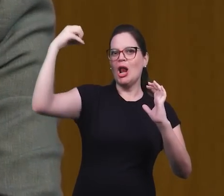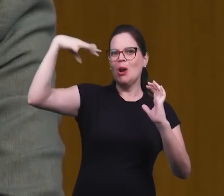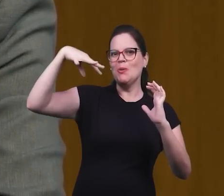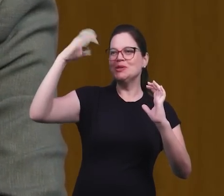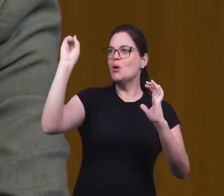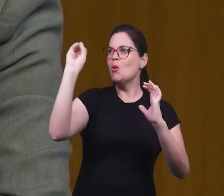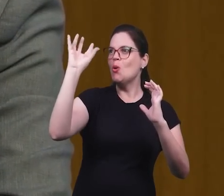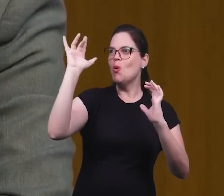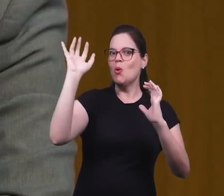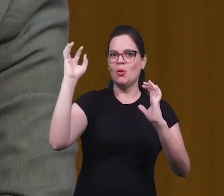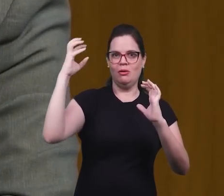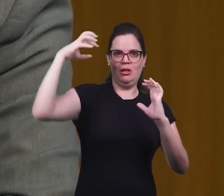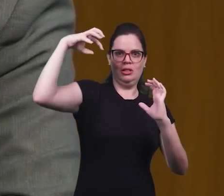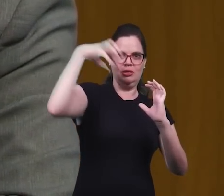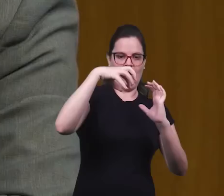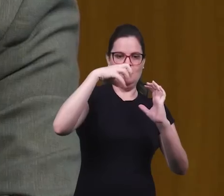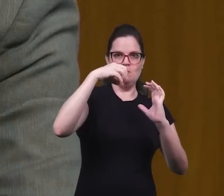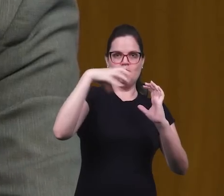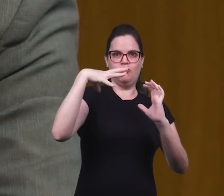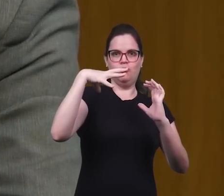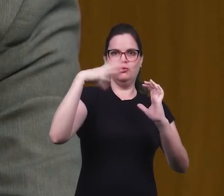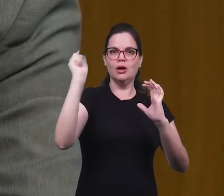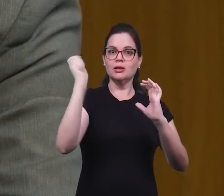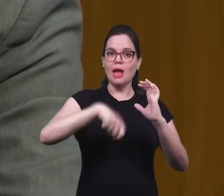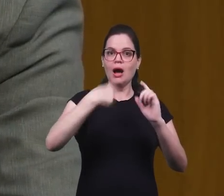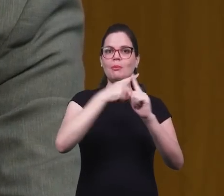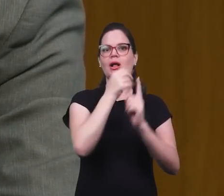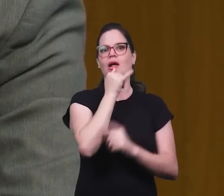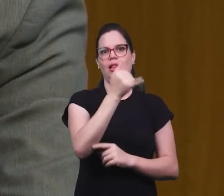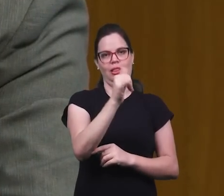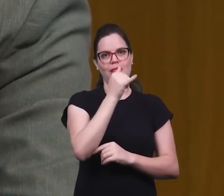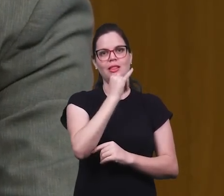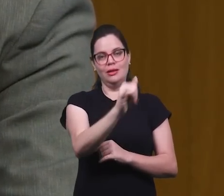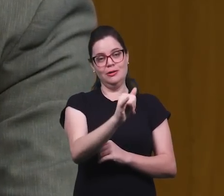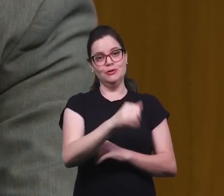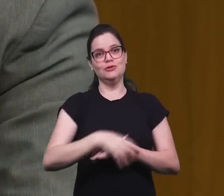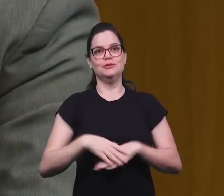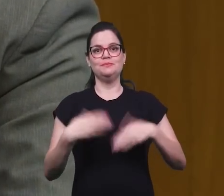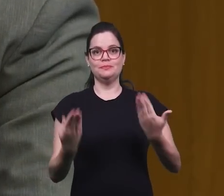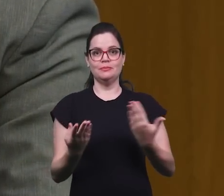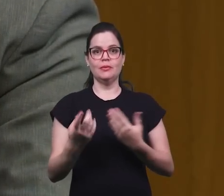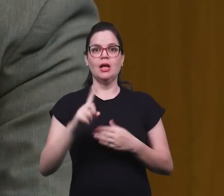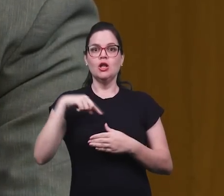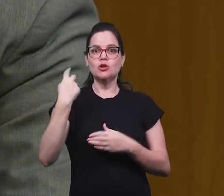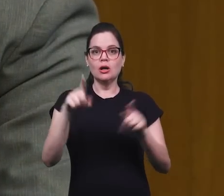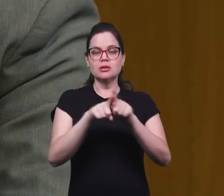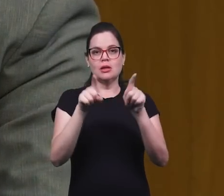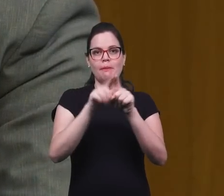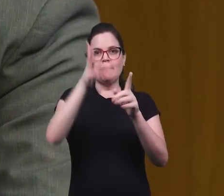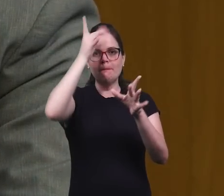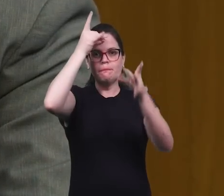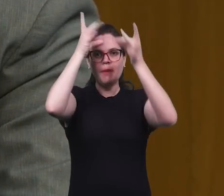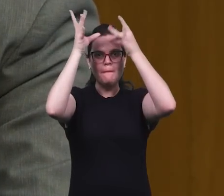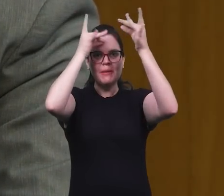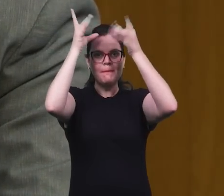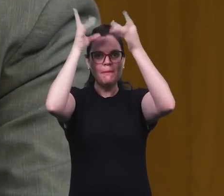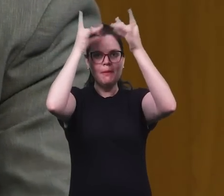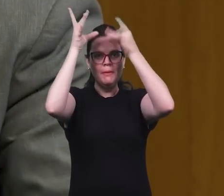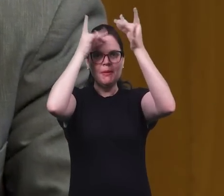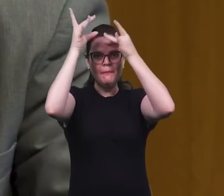esse programa. O cérebro ele tem uma capacidade de armazenamento incrível. A gente consegue